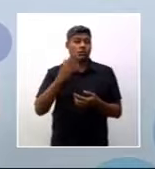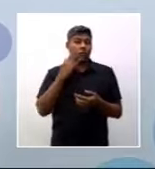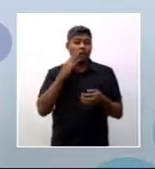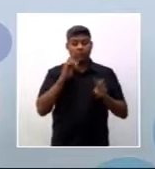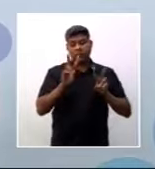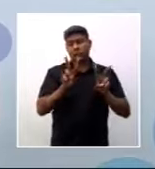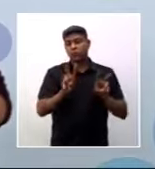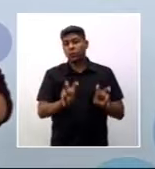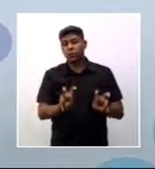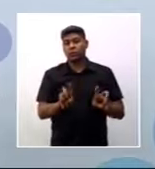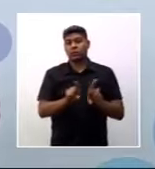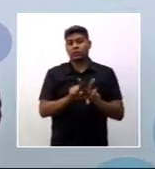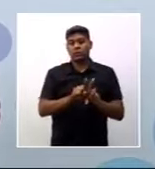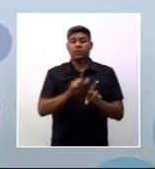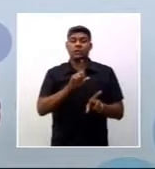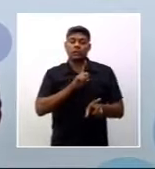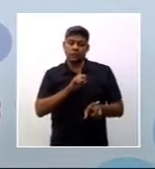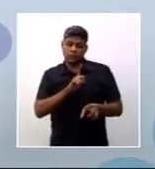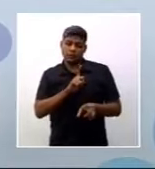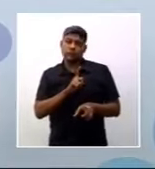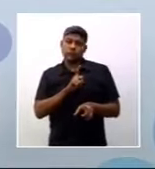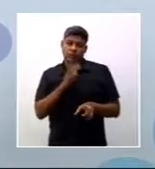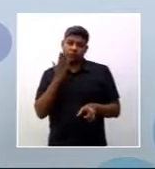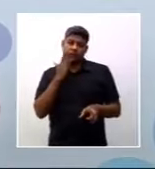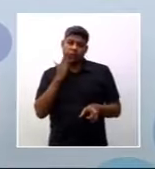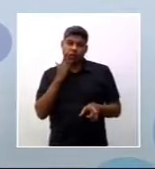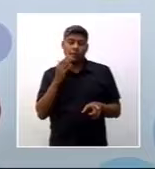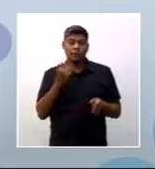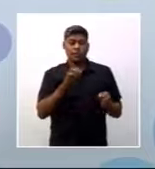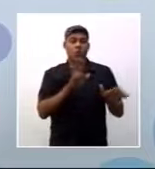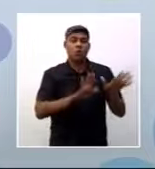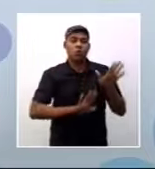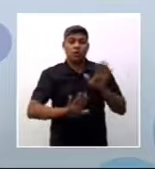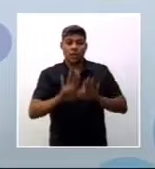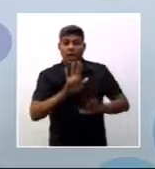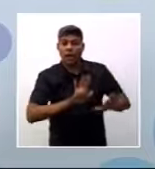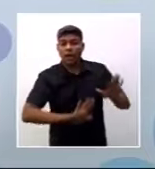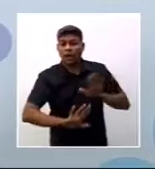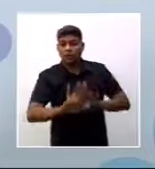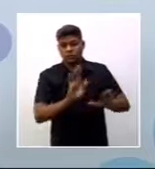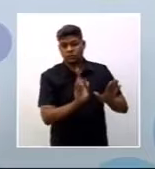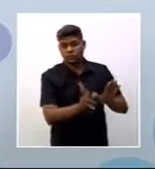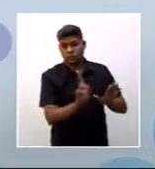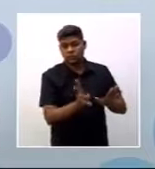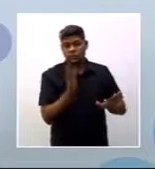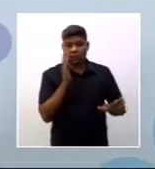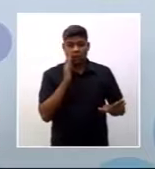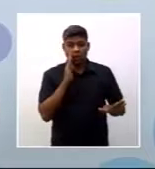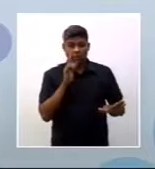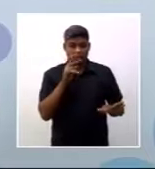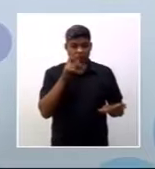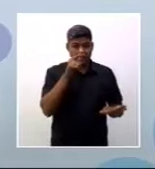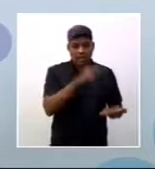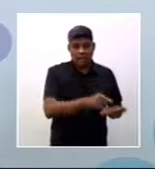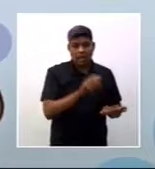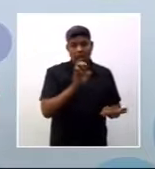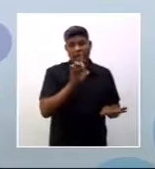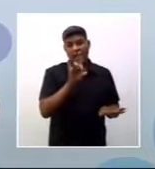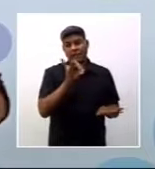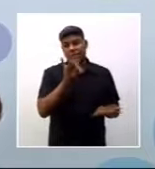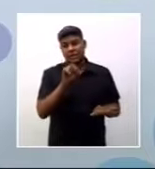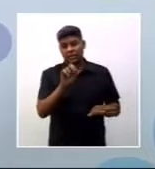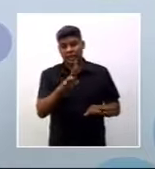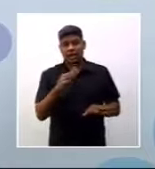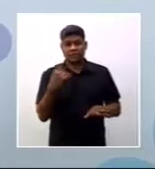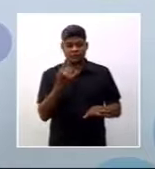sabe né o assunto então existe isso então é um cuidado que a gente tem que tomar e não adianta vocês irem lá edital e pede para ele